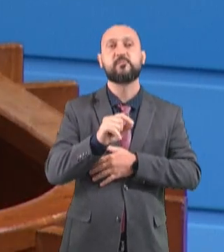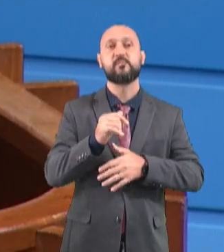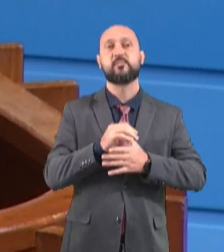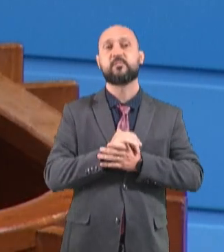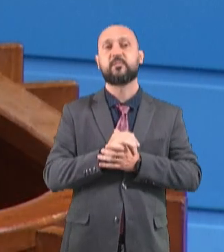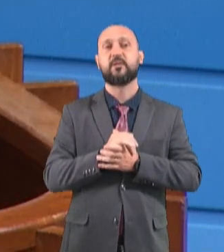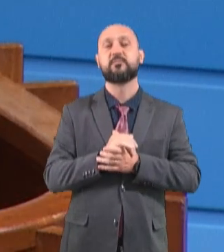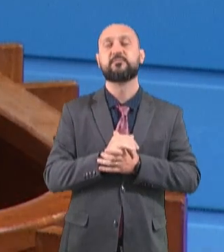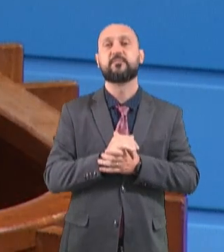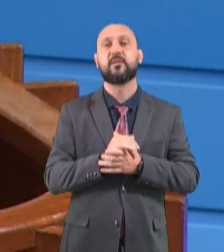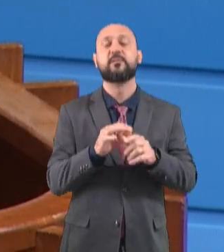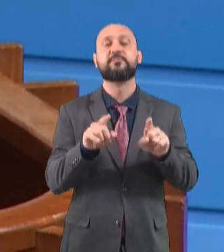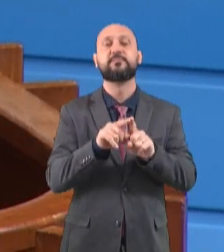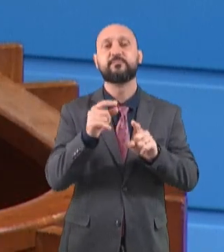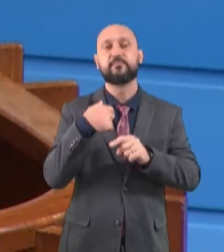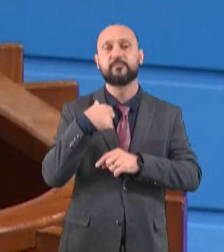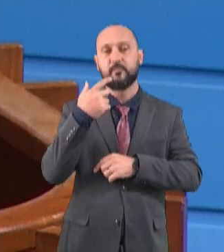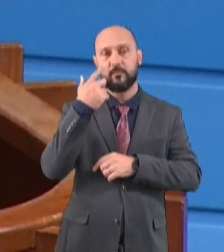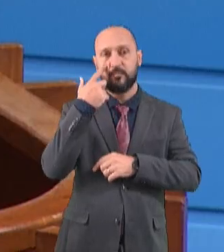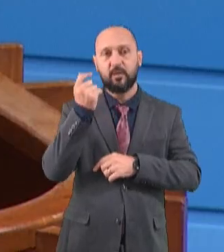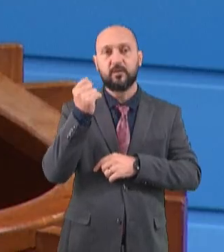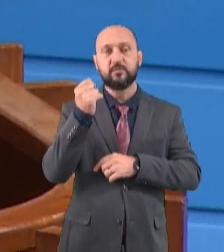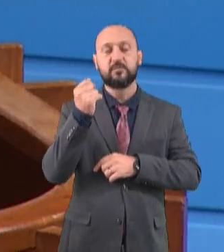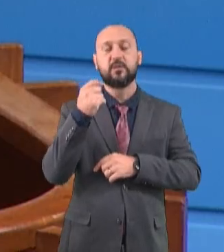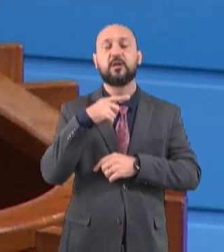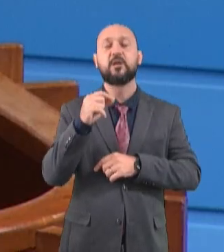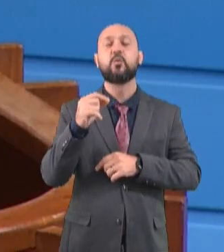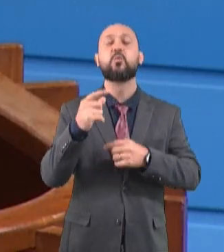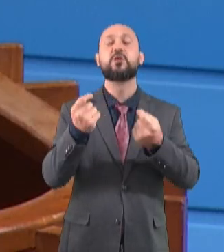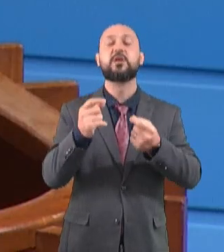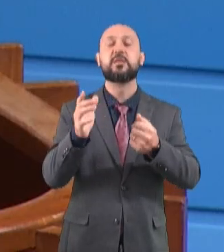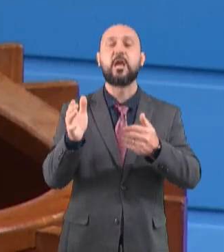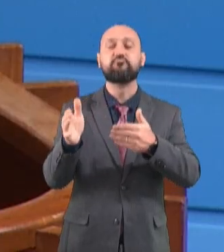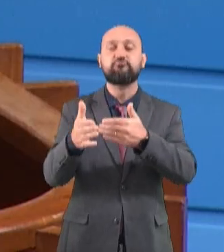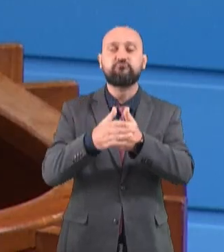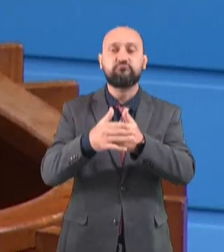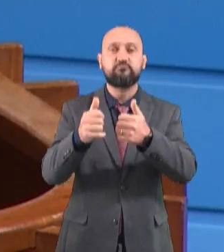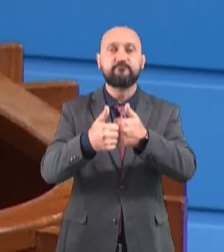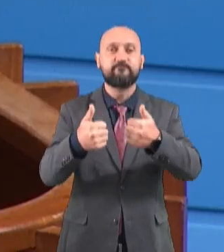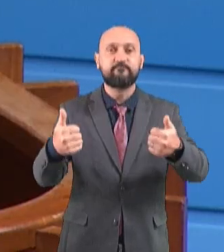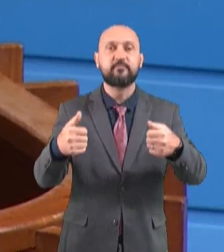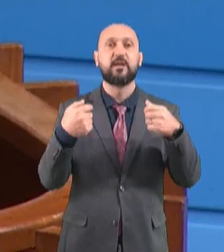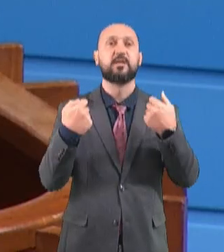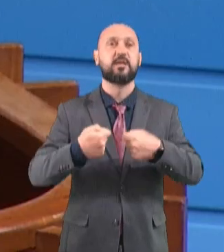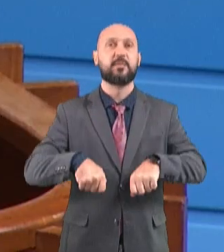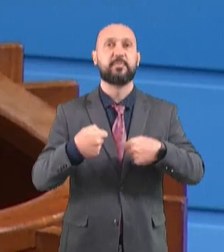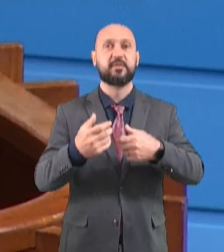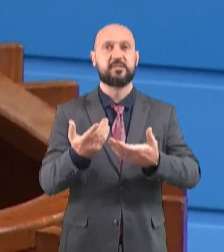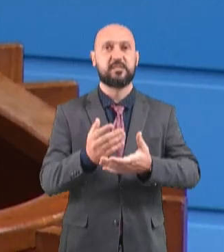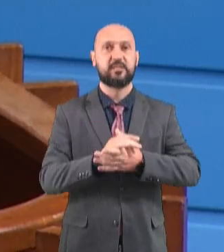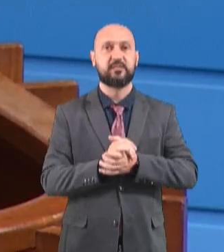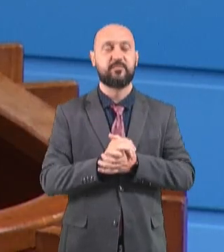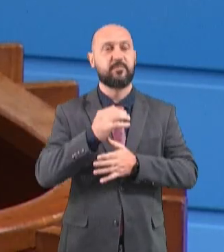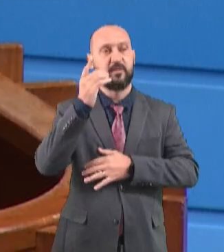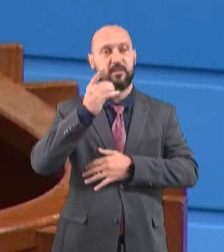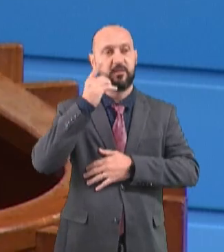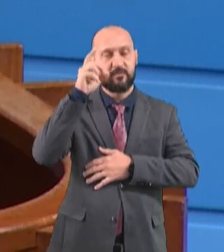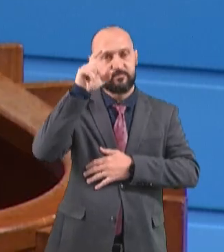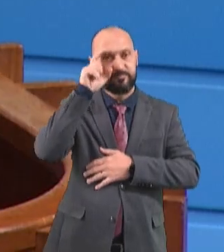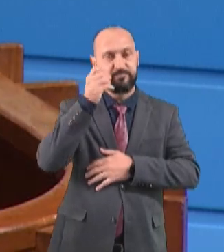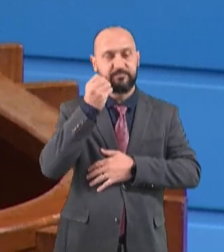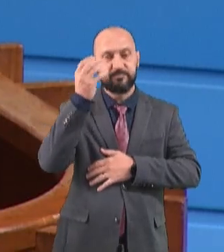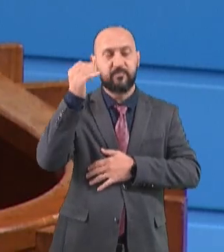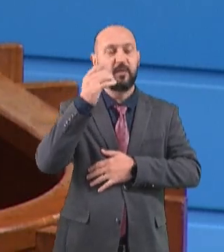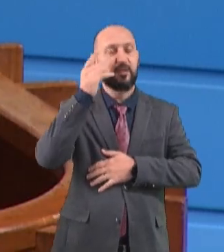que também abram as caixas pretas do Estado que precisam, deputado Pedrocia